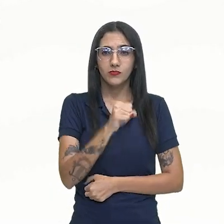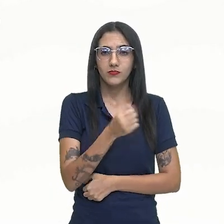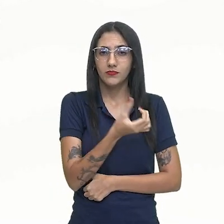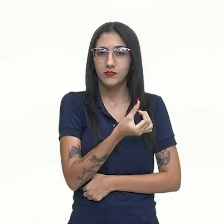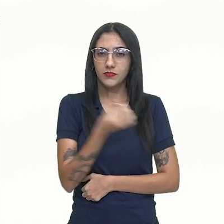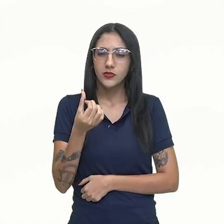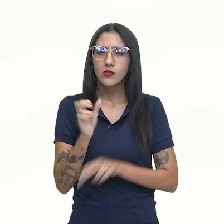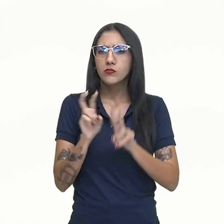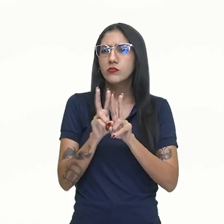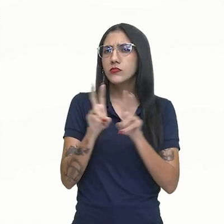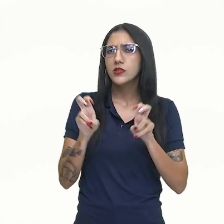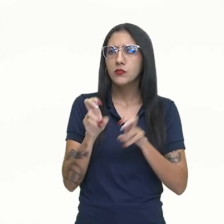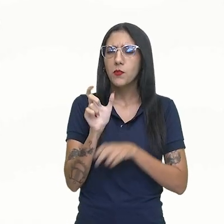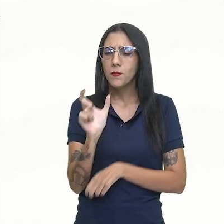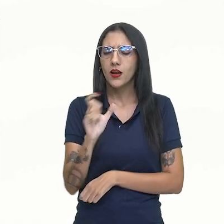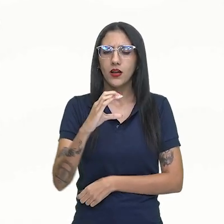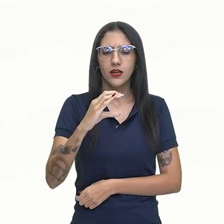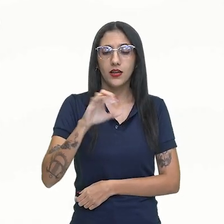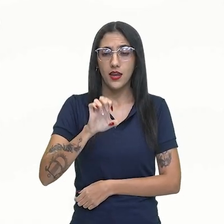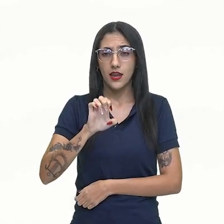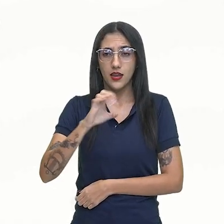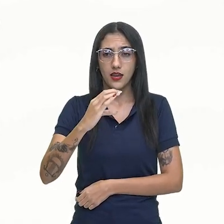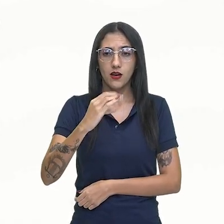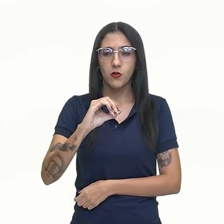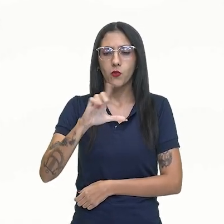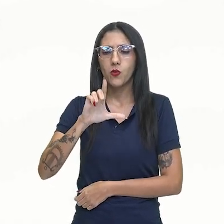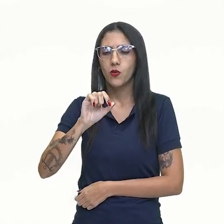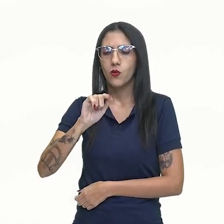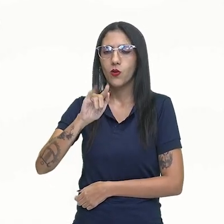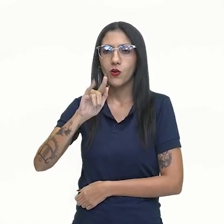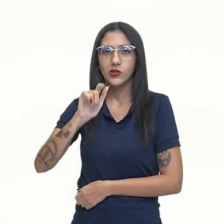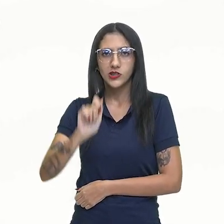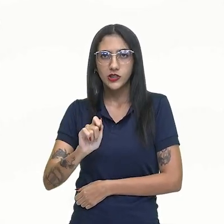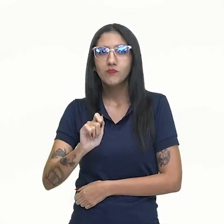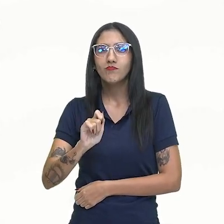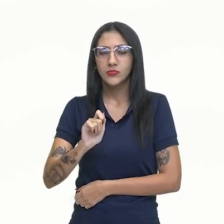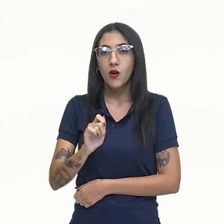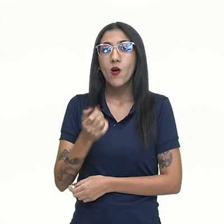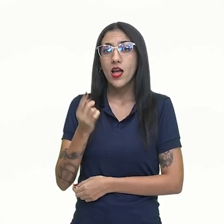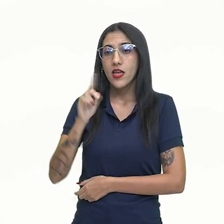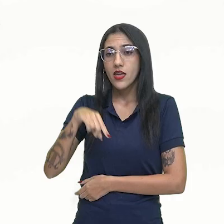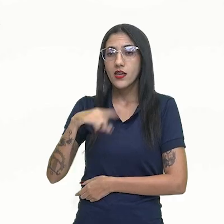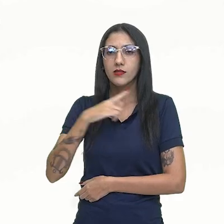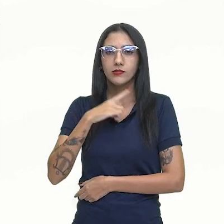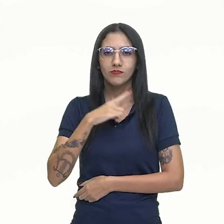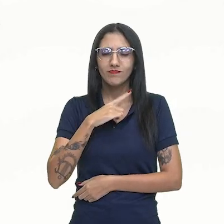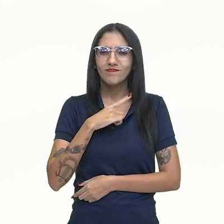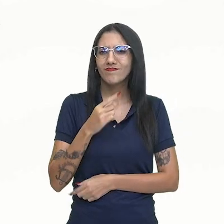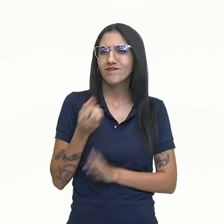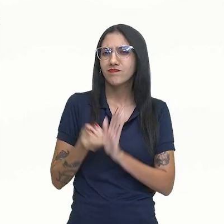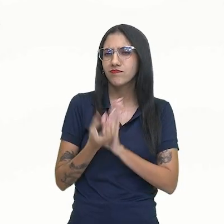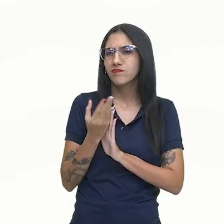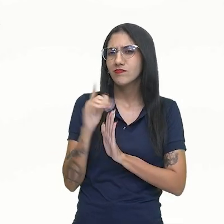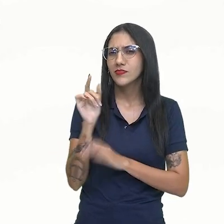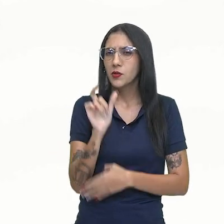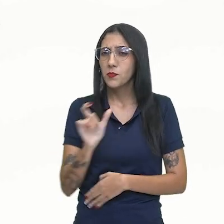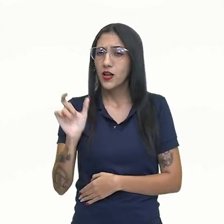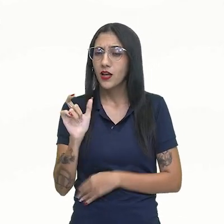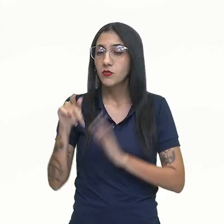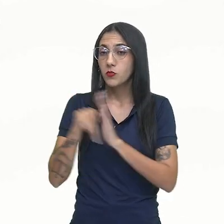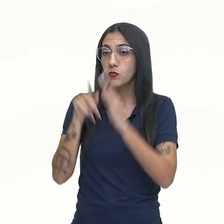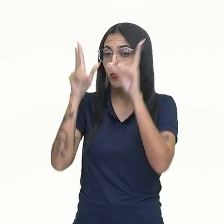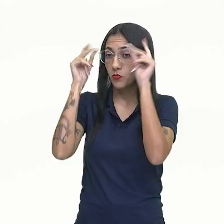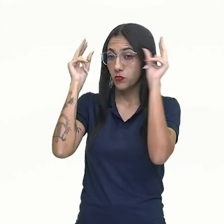1866, o termo ecologia. Olha só, ele foi ali o criador desse termo, né? E que vem do